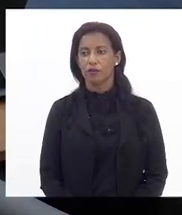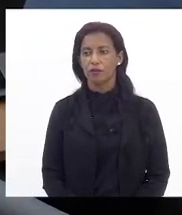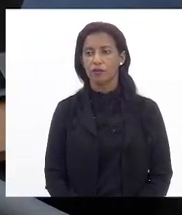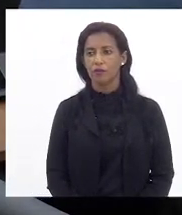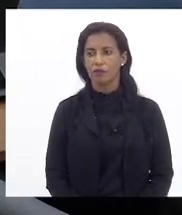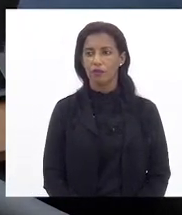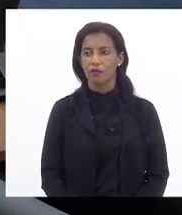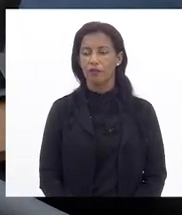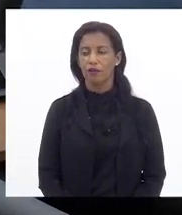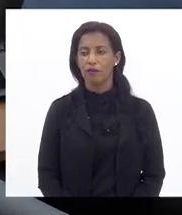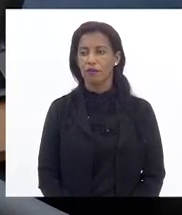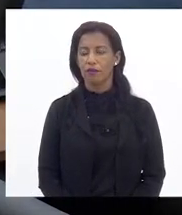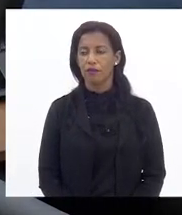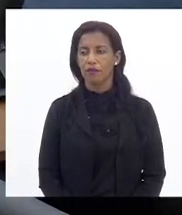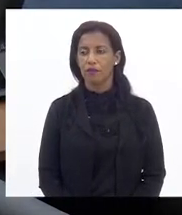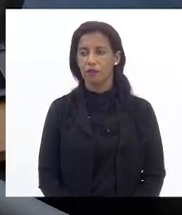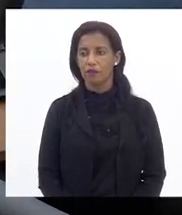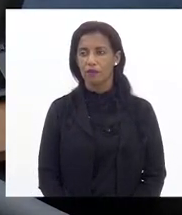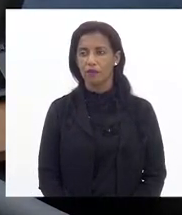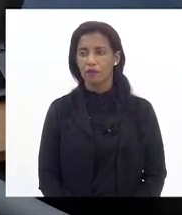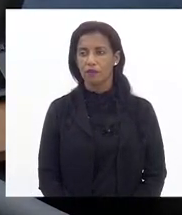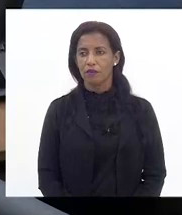hoje eu vou estar em casa